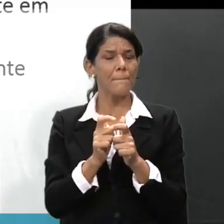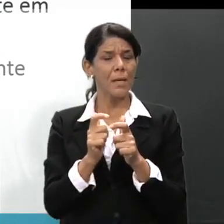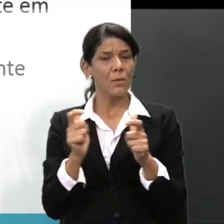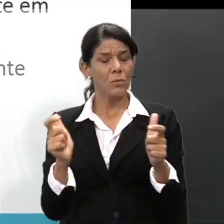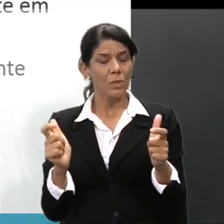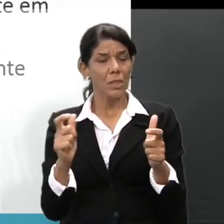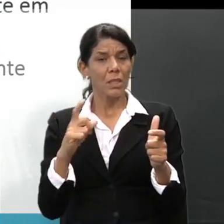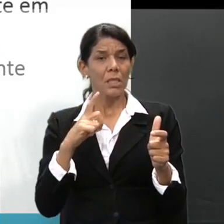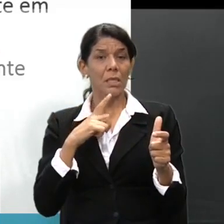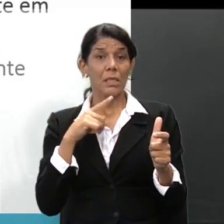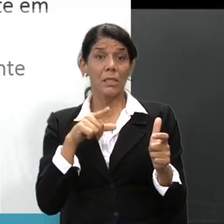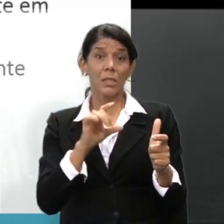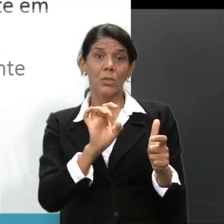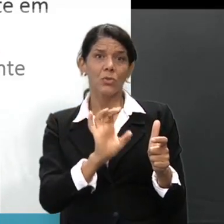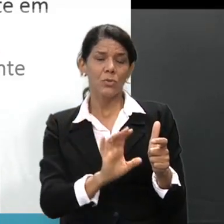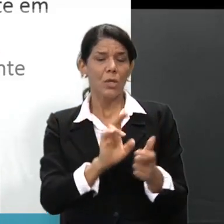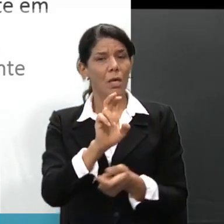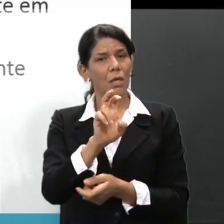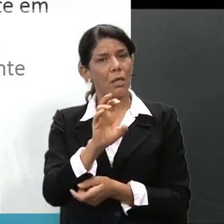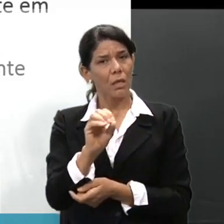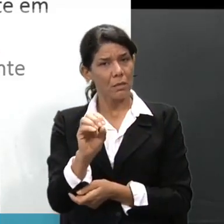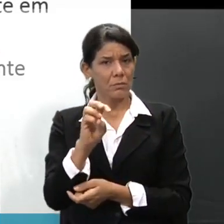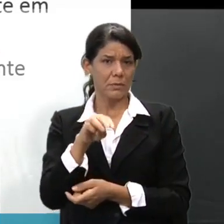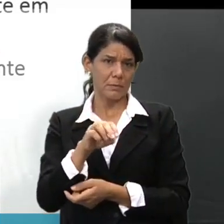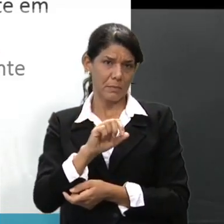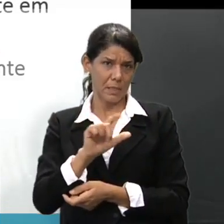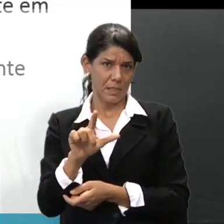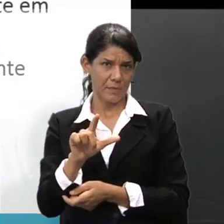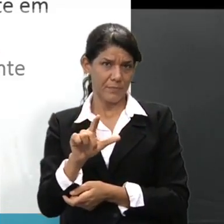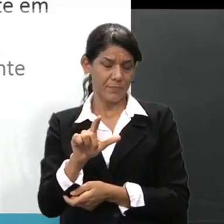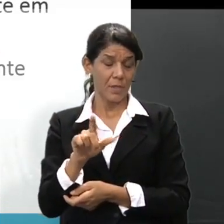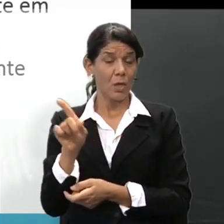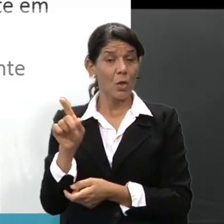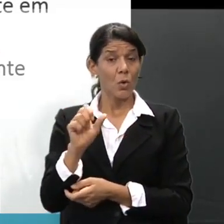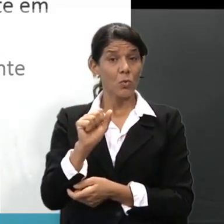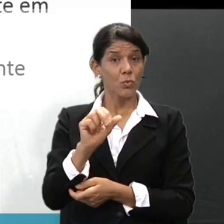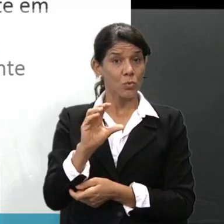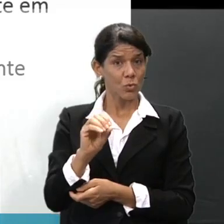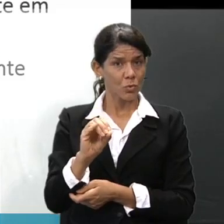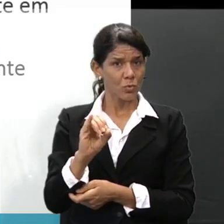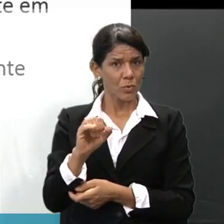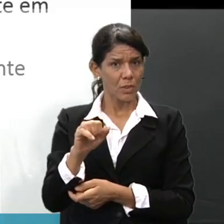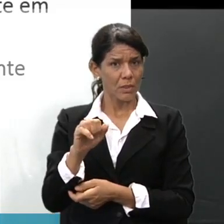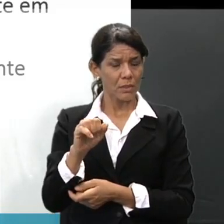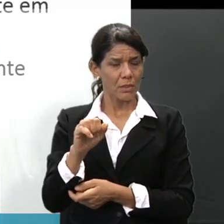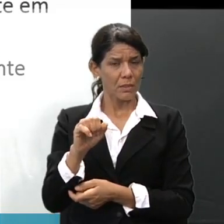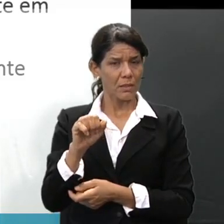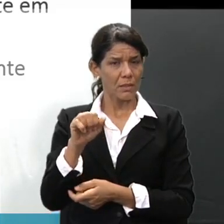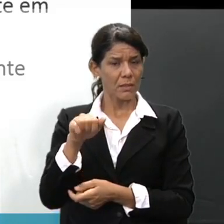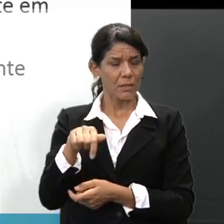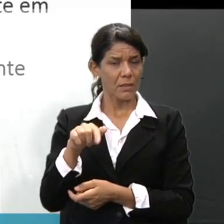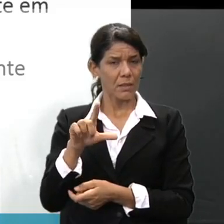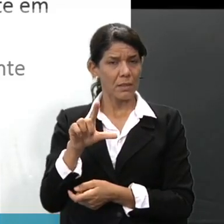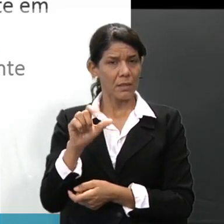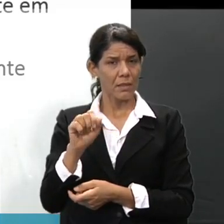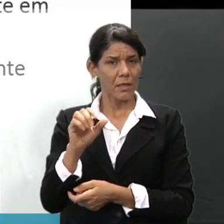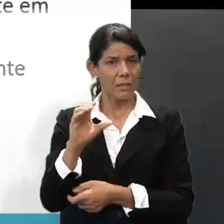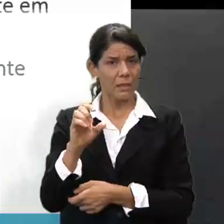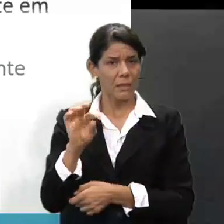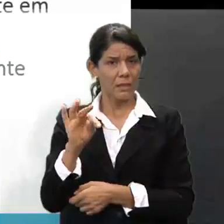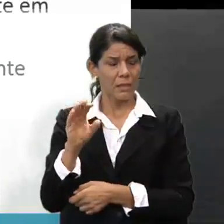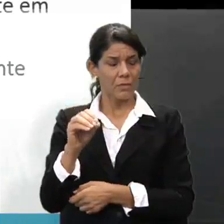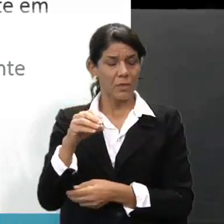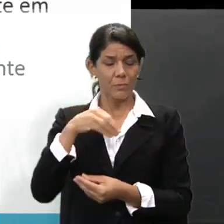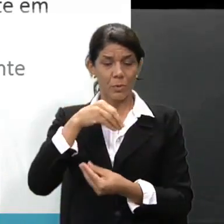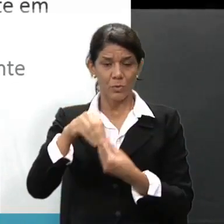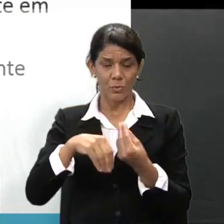então, apenas em 500 ml. O soro Ringer lactato, ele é uma mistura do cloreto de